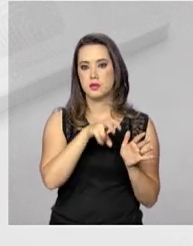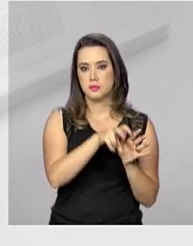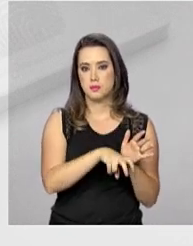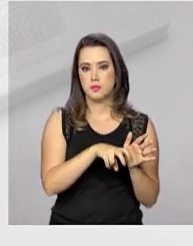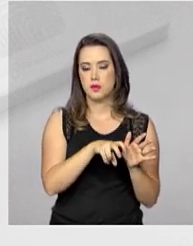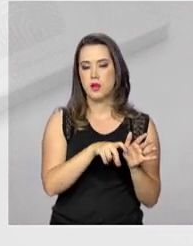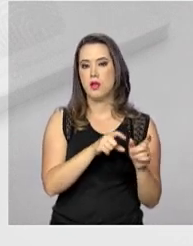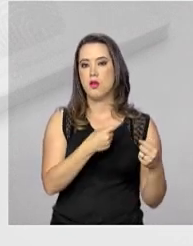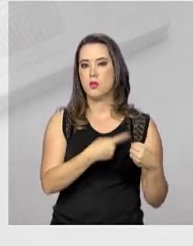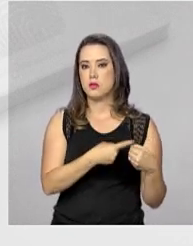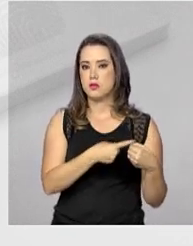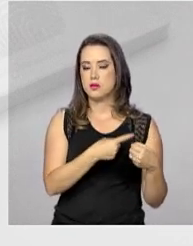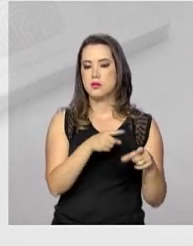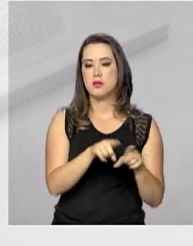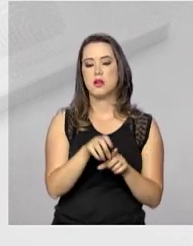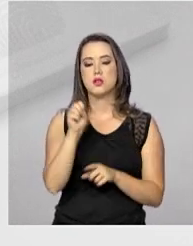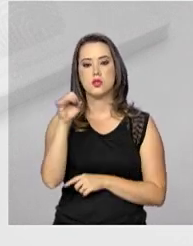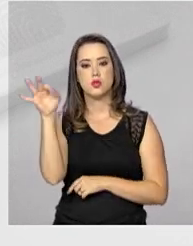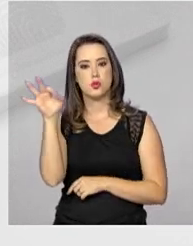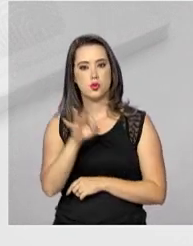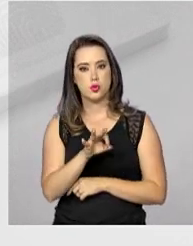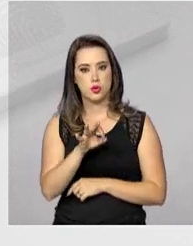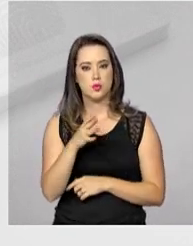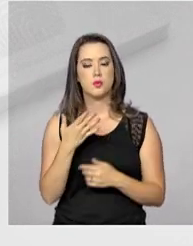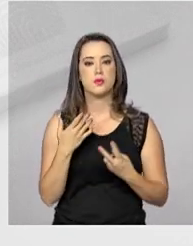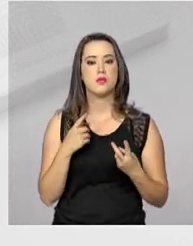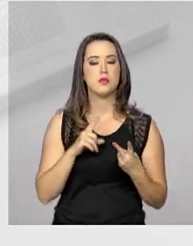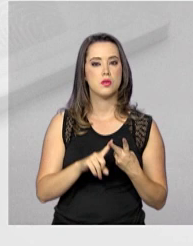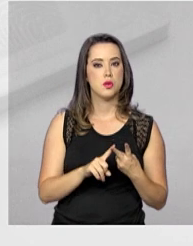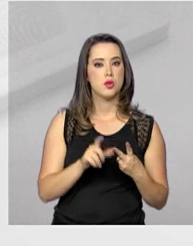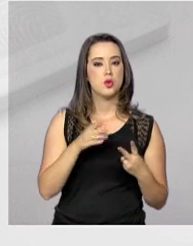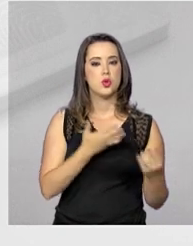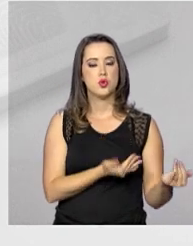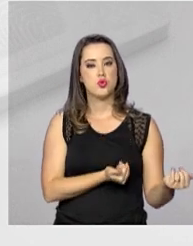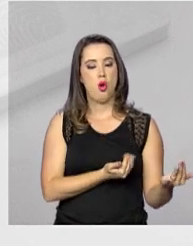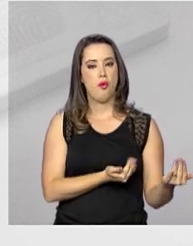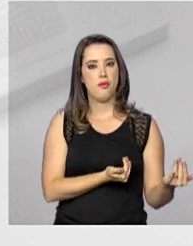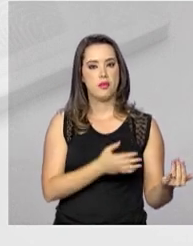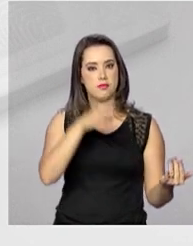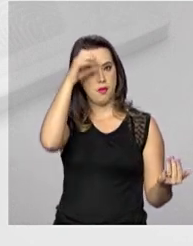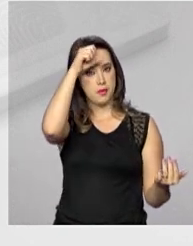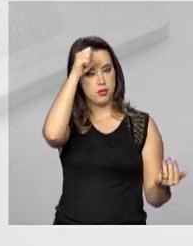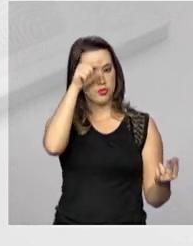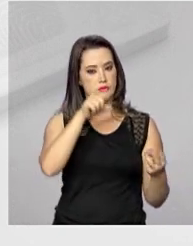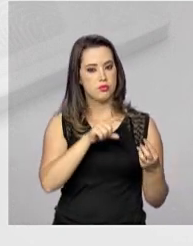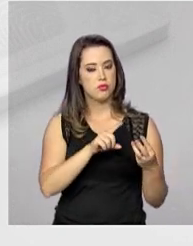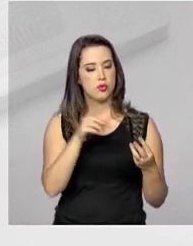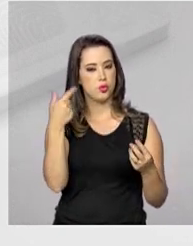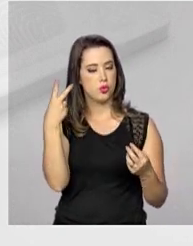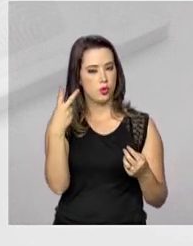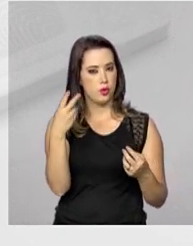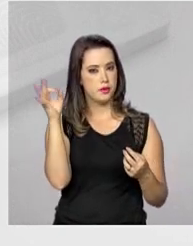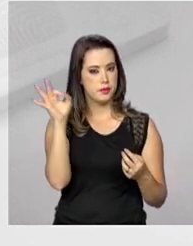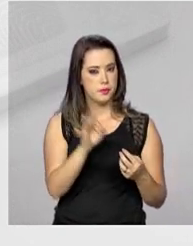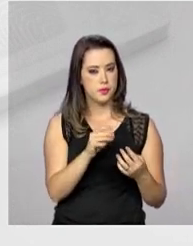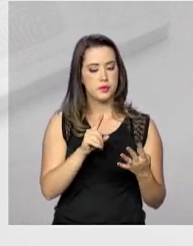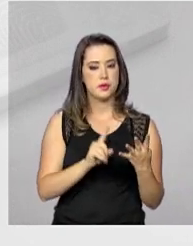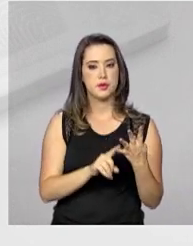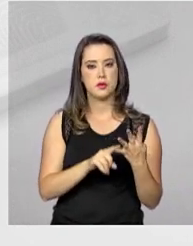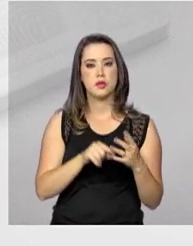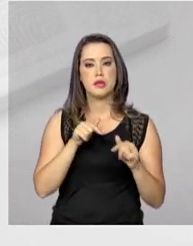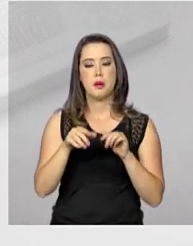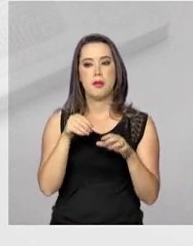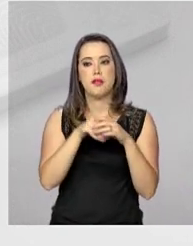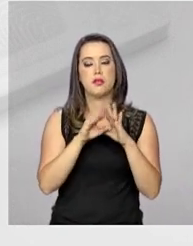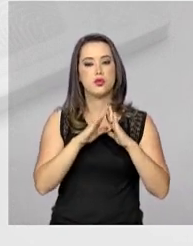é de 8% sobre o salário recebido para jovens aprendizes 2% e para os trabalhadores domésticos